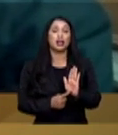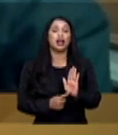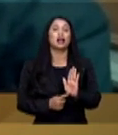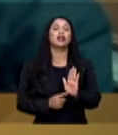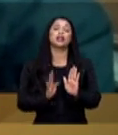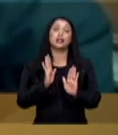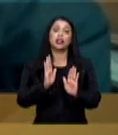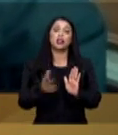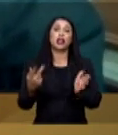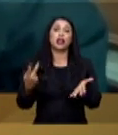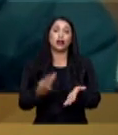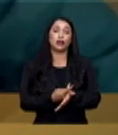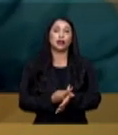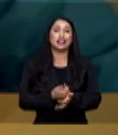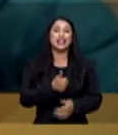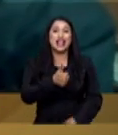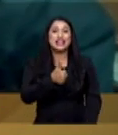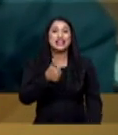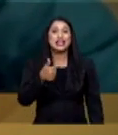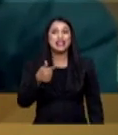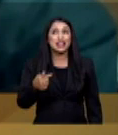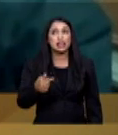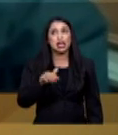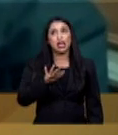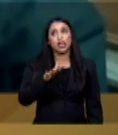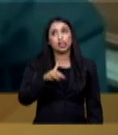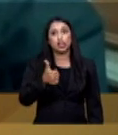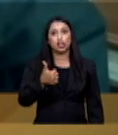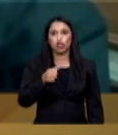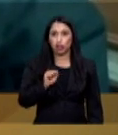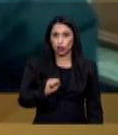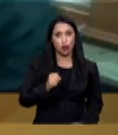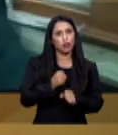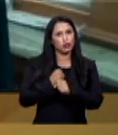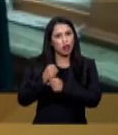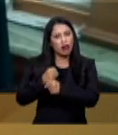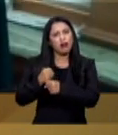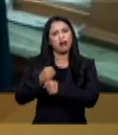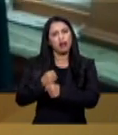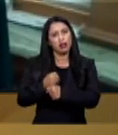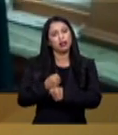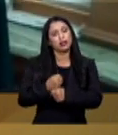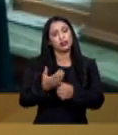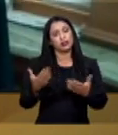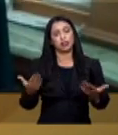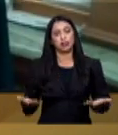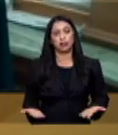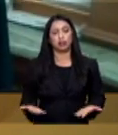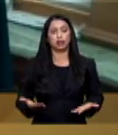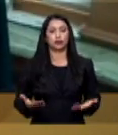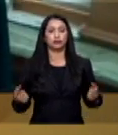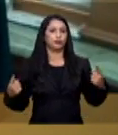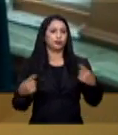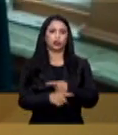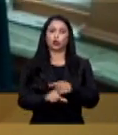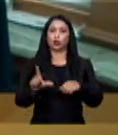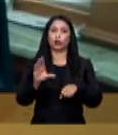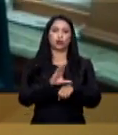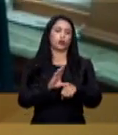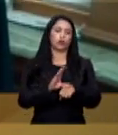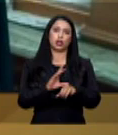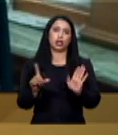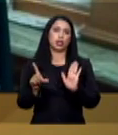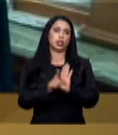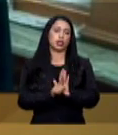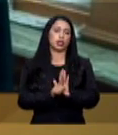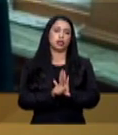vem há 17 ou 18 anos. Concluo pela inconstitucionalidade das leis,